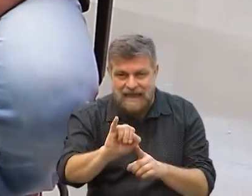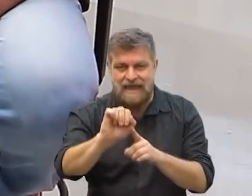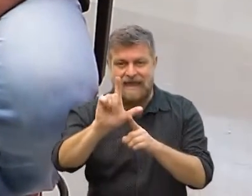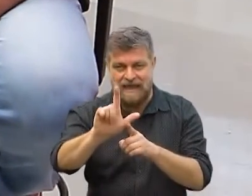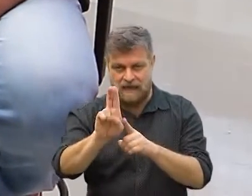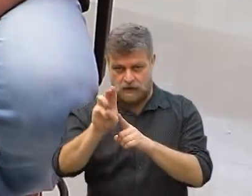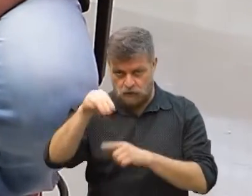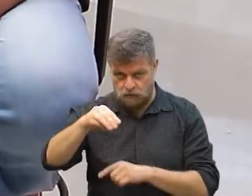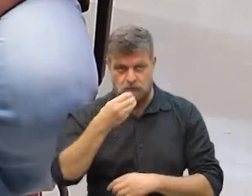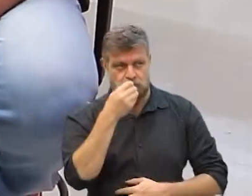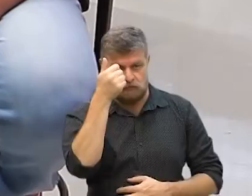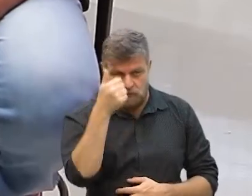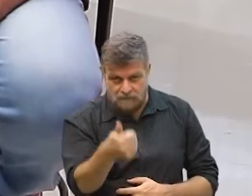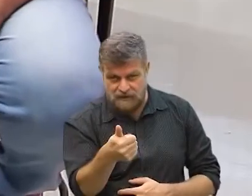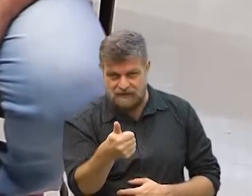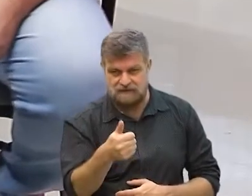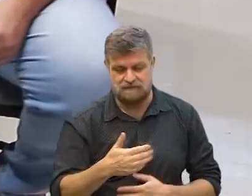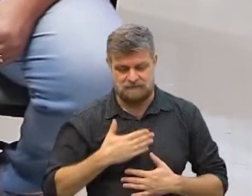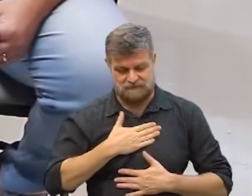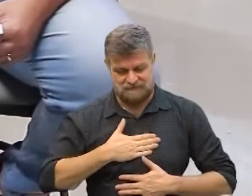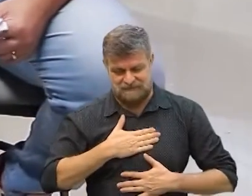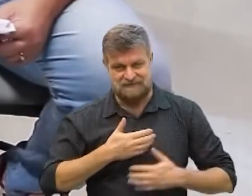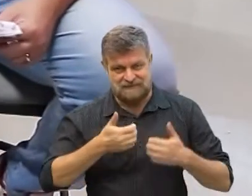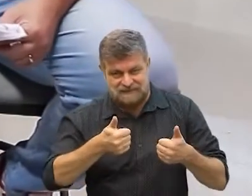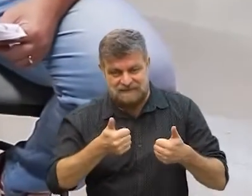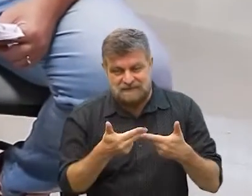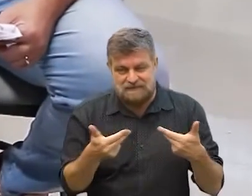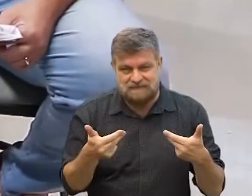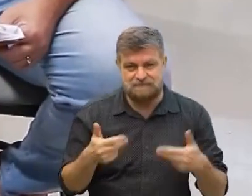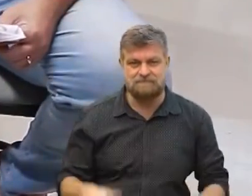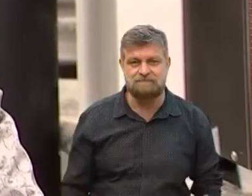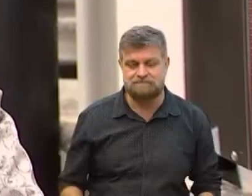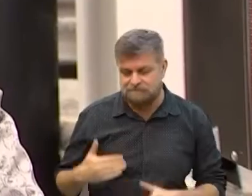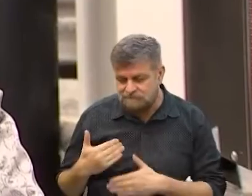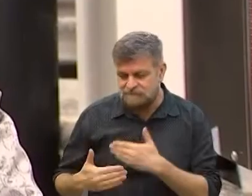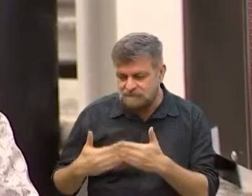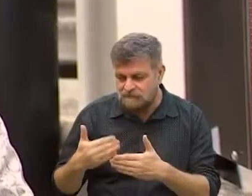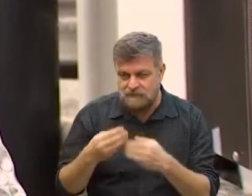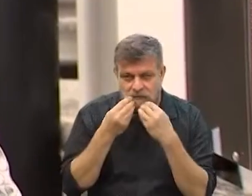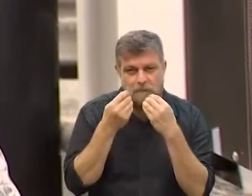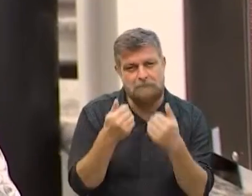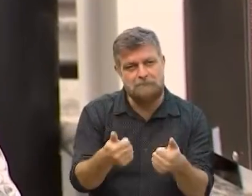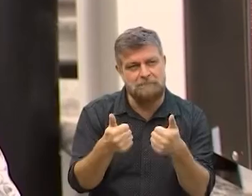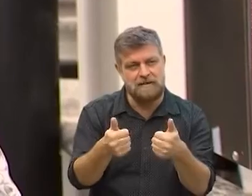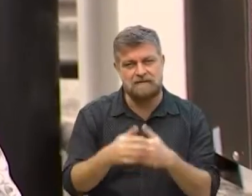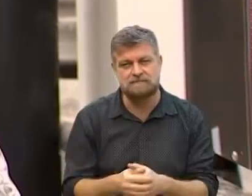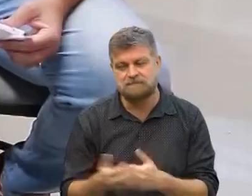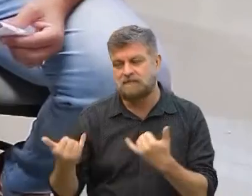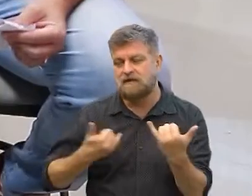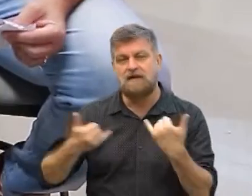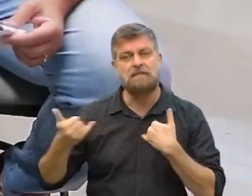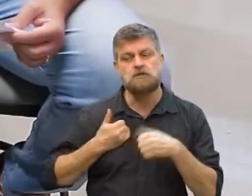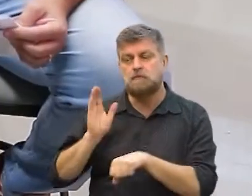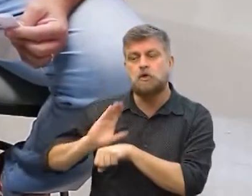bem, professora? Tudo bem. E aí, como estão as coisas? As coisas vão indo muito bem. Conta pra gente sobre